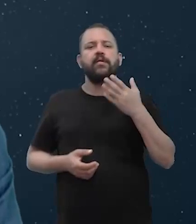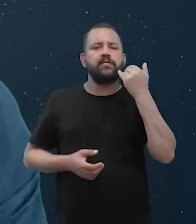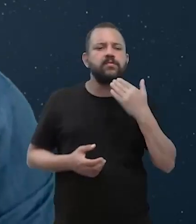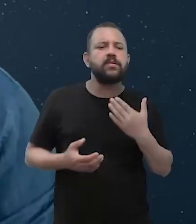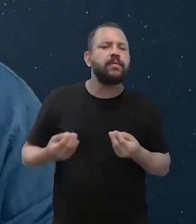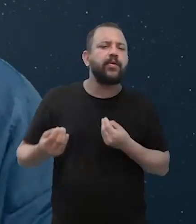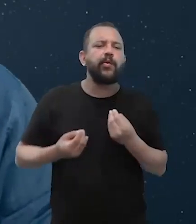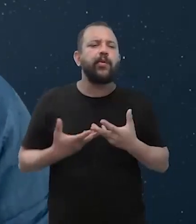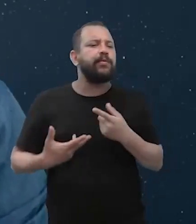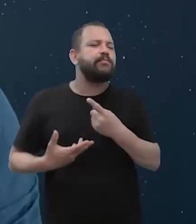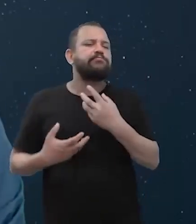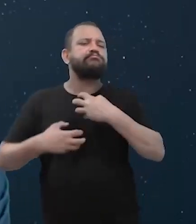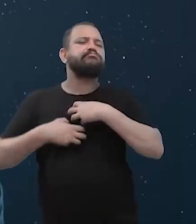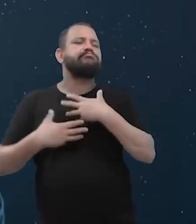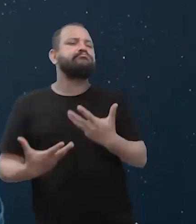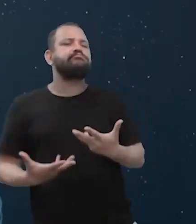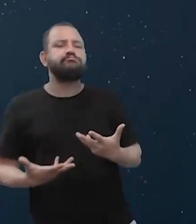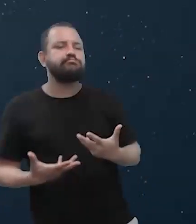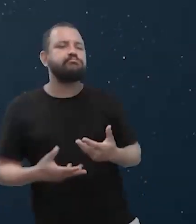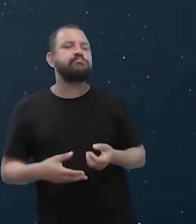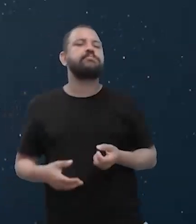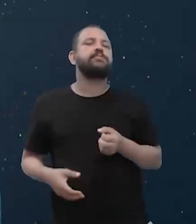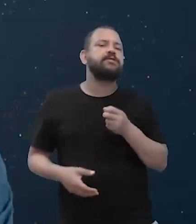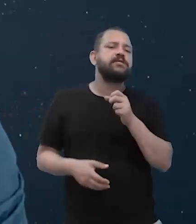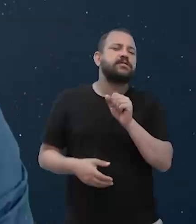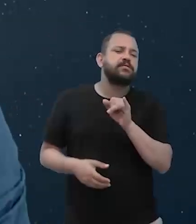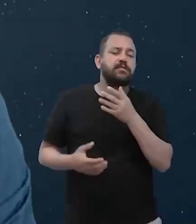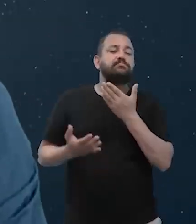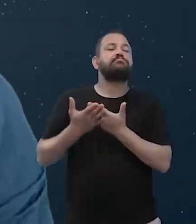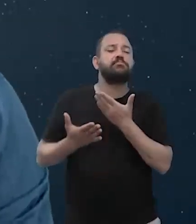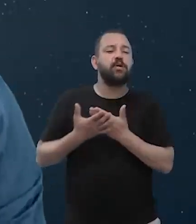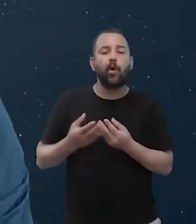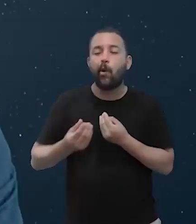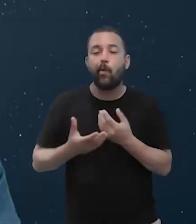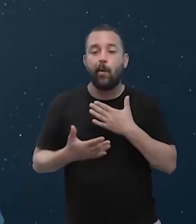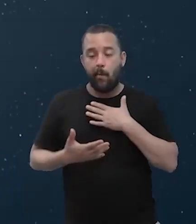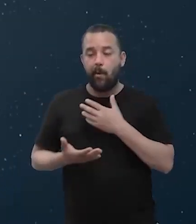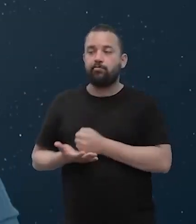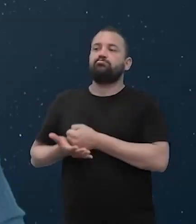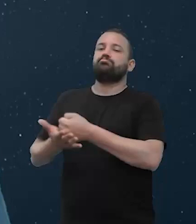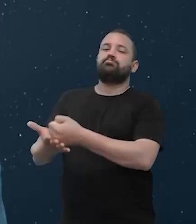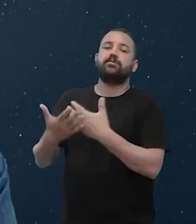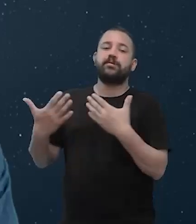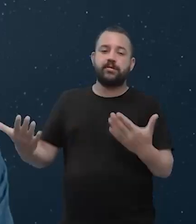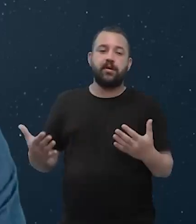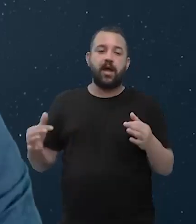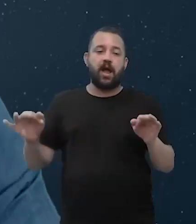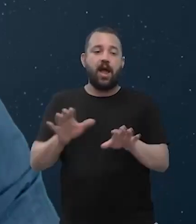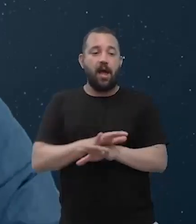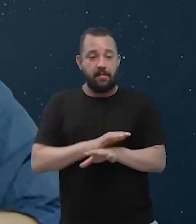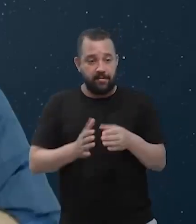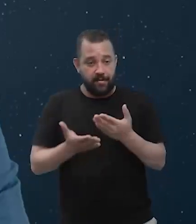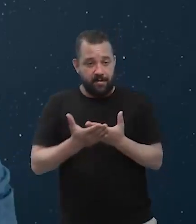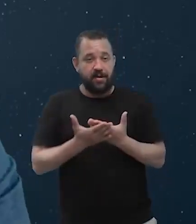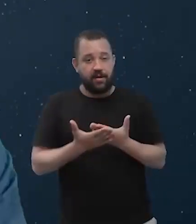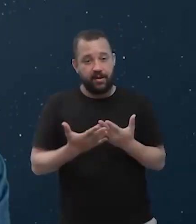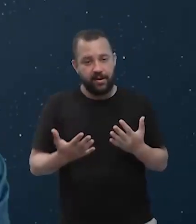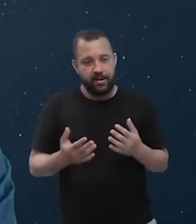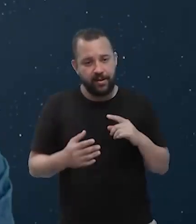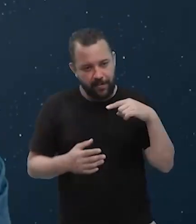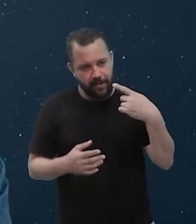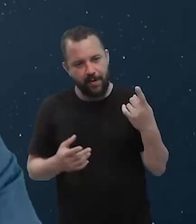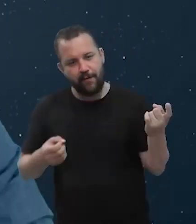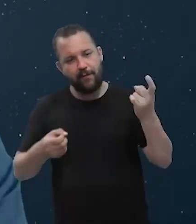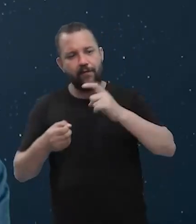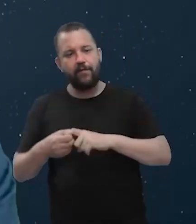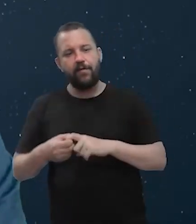está, eu quero saber se você está estudando, como eu posso te ajudar. Então, finalizamos aqui e daqui a pouquinho a gente volta para mais uma